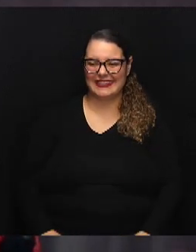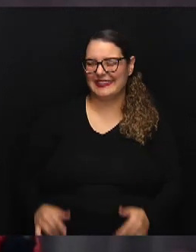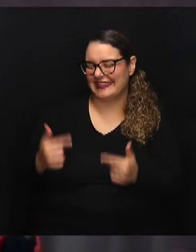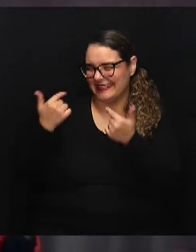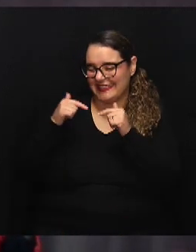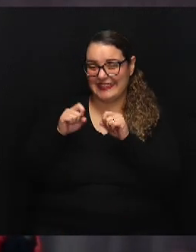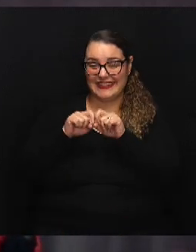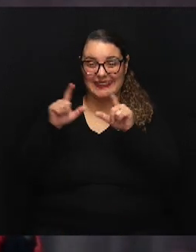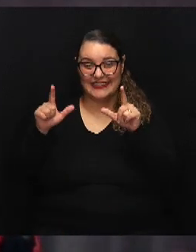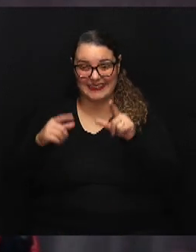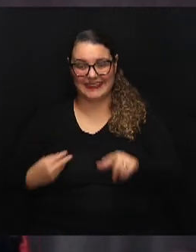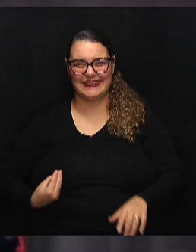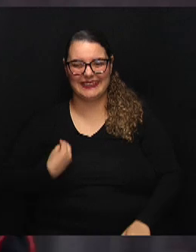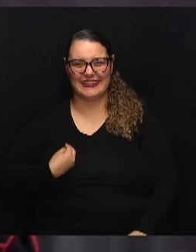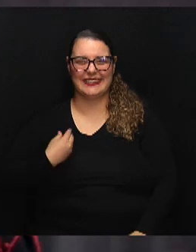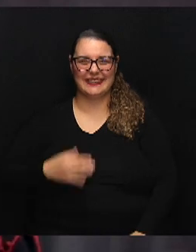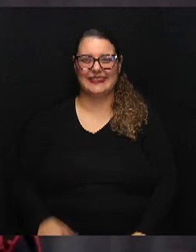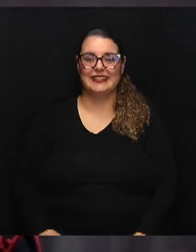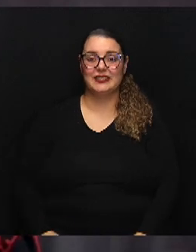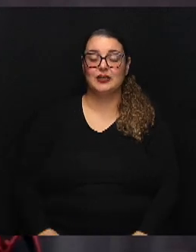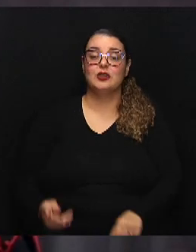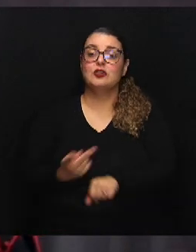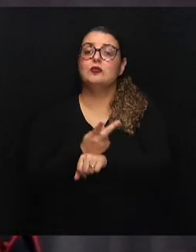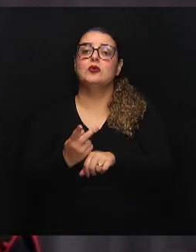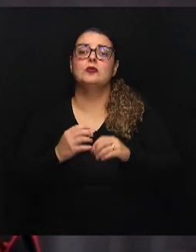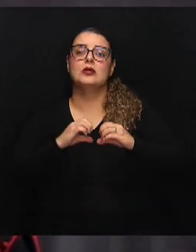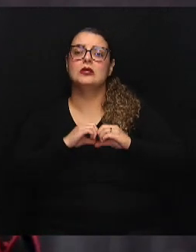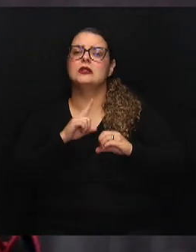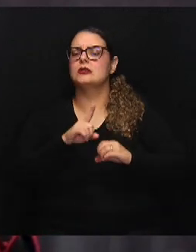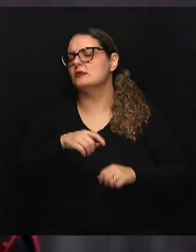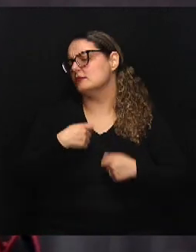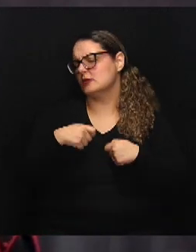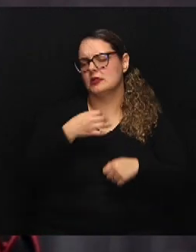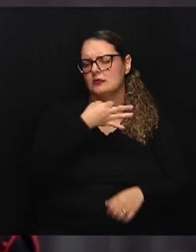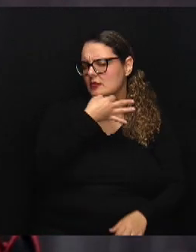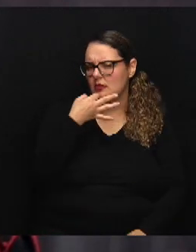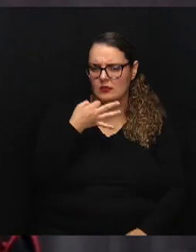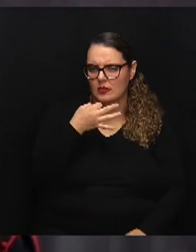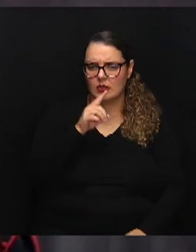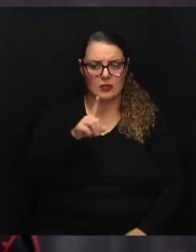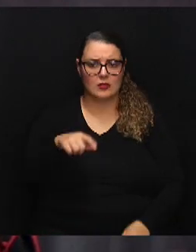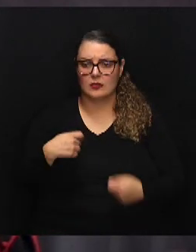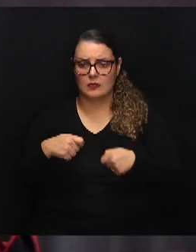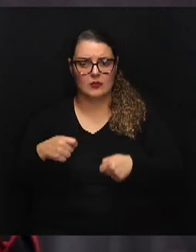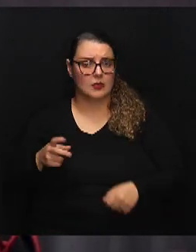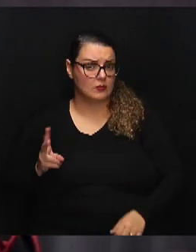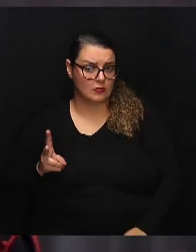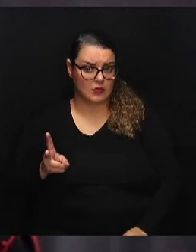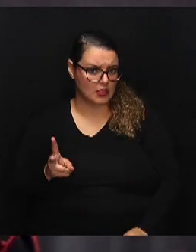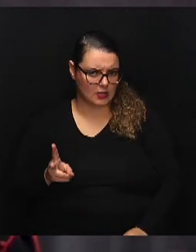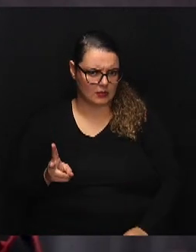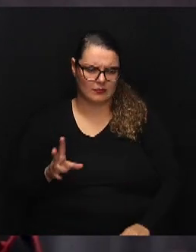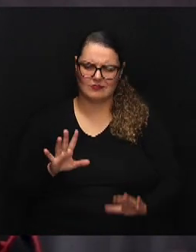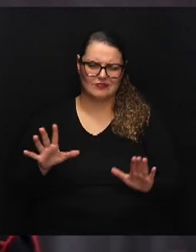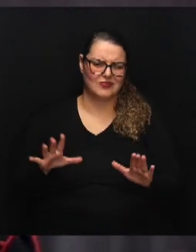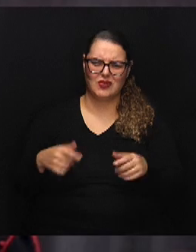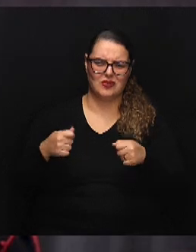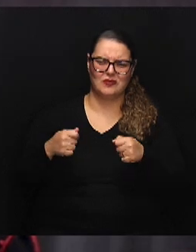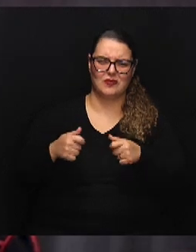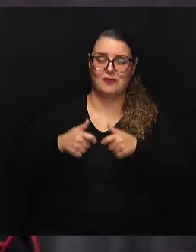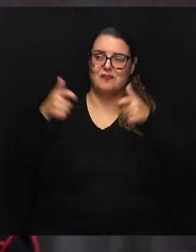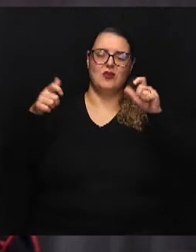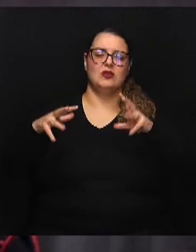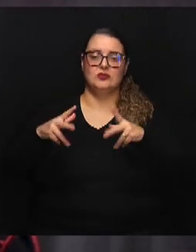né? Ao vivo. Procura-se um amor. Não precisa ser perfeito, não precisa ser para sempre, não precisa ser o maior de